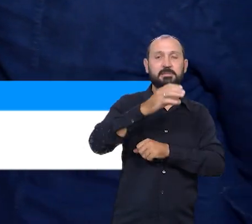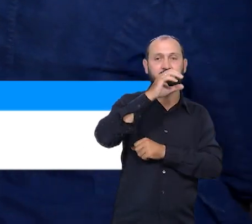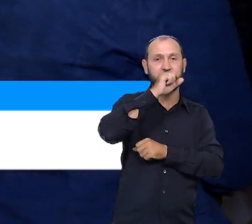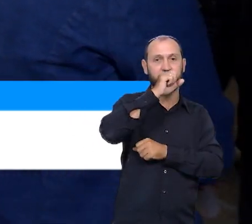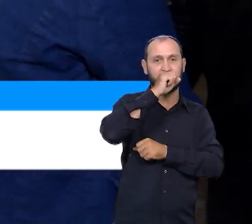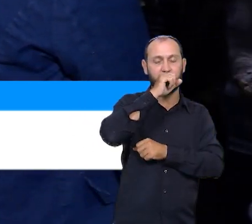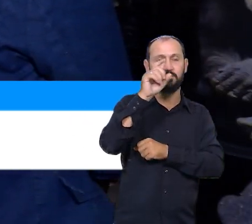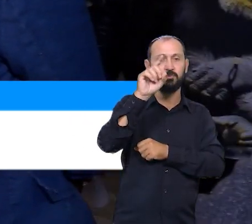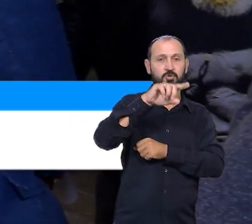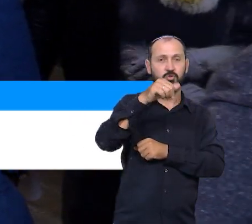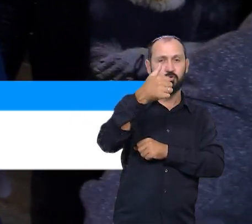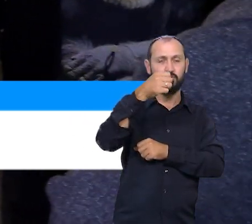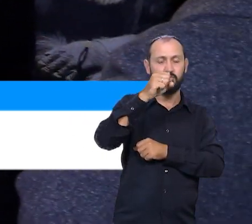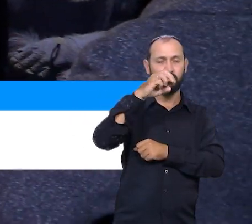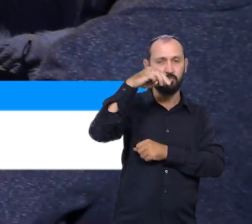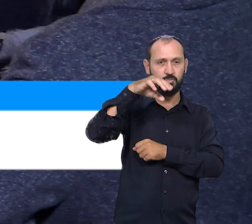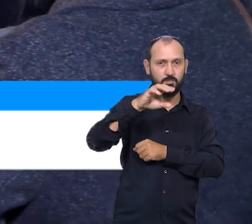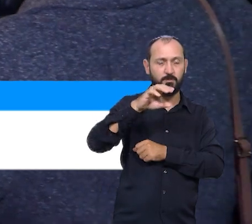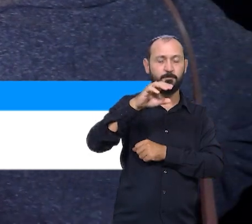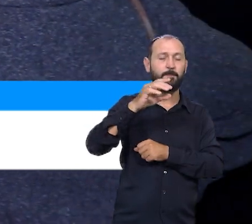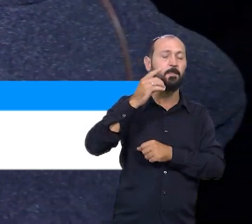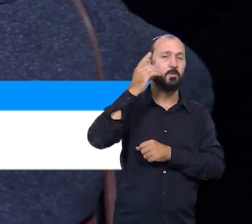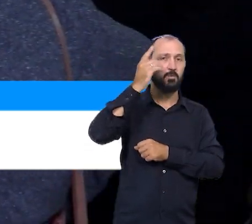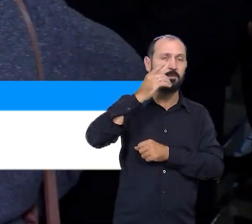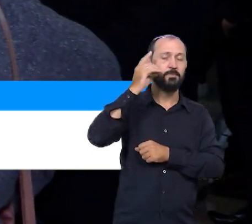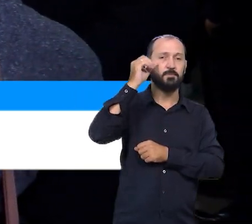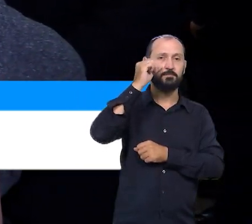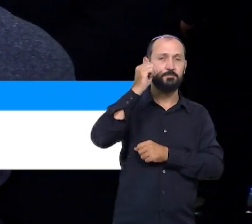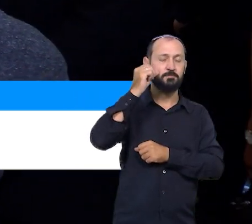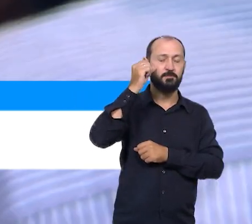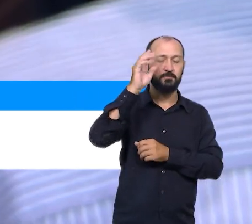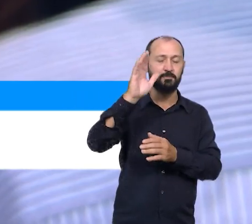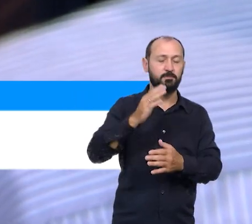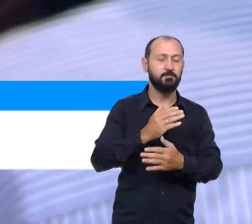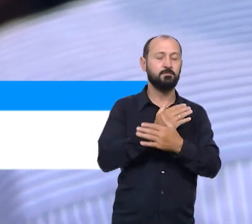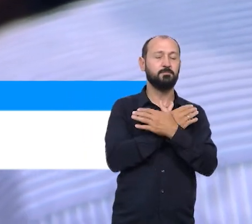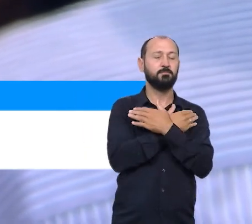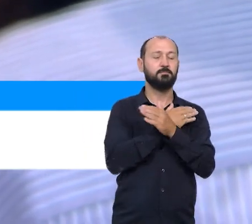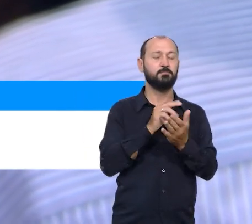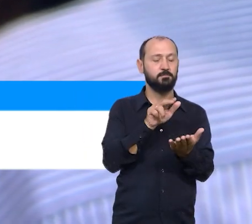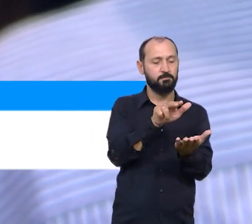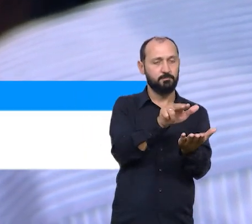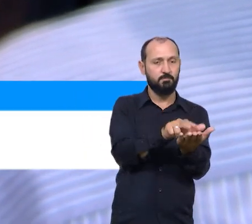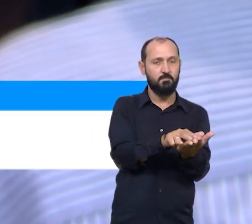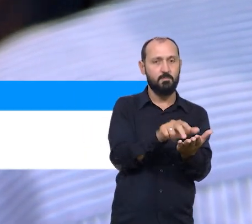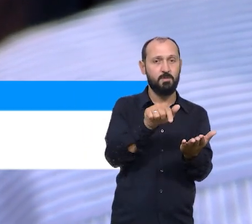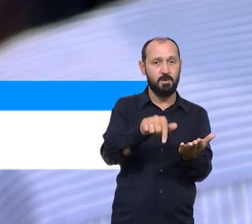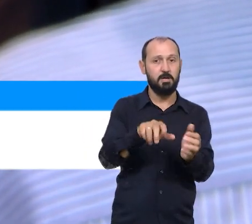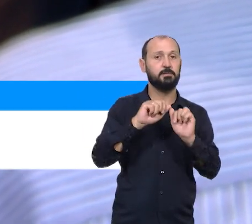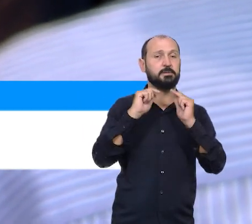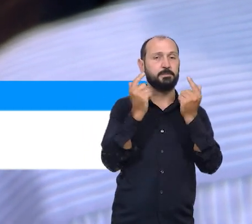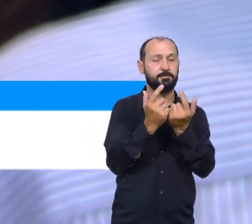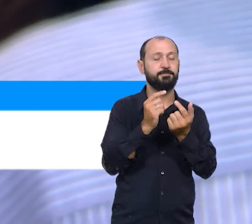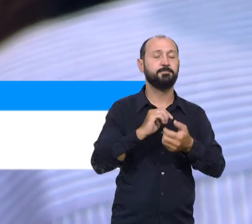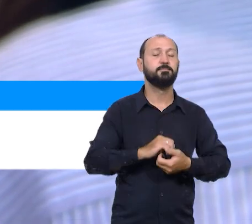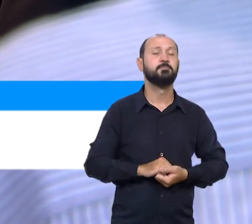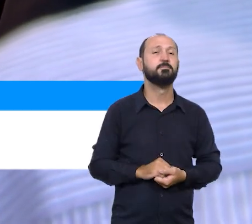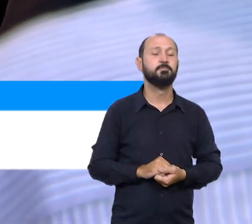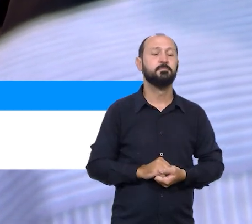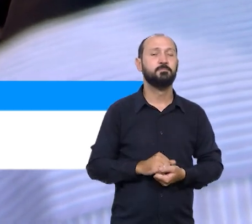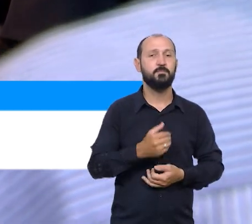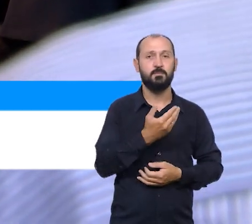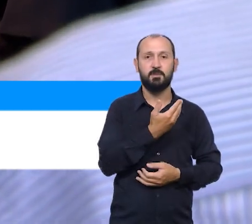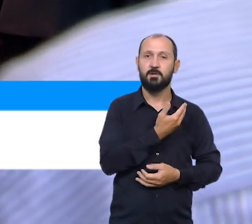Durante toda a madrugada de sábado, 18 de março, o deputado Amarildo Cruz foi velado no saguão do